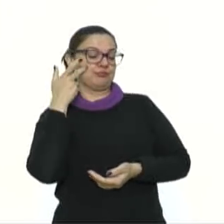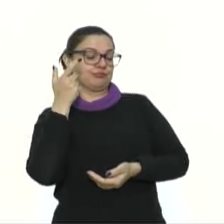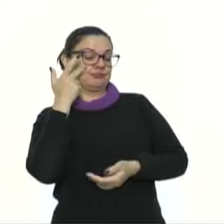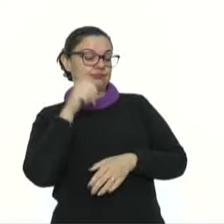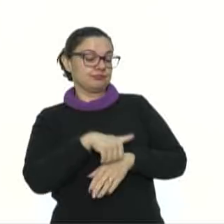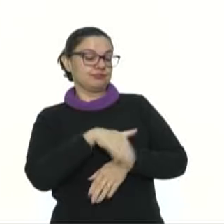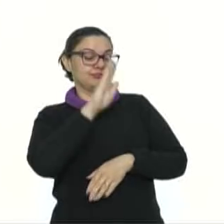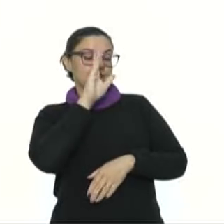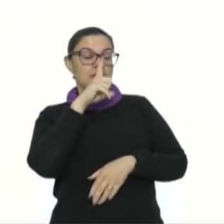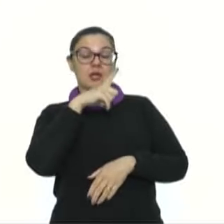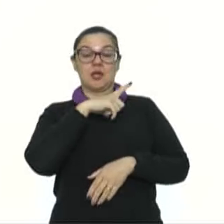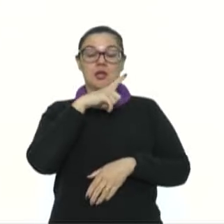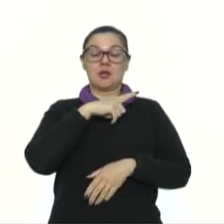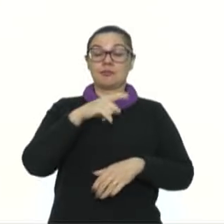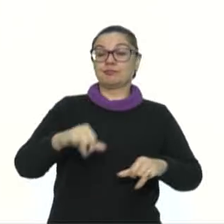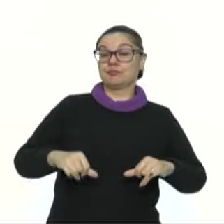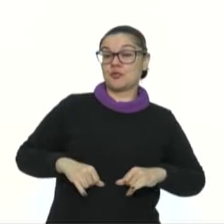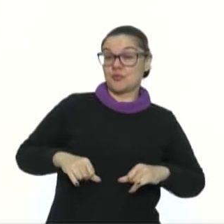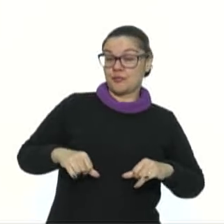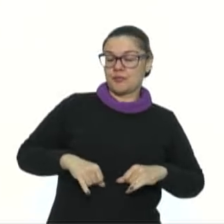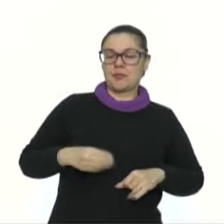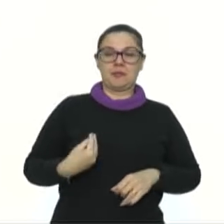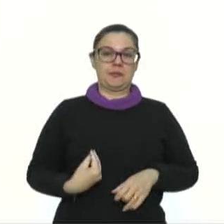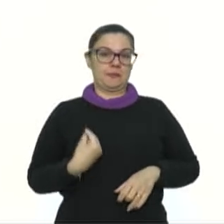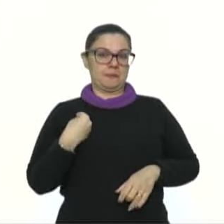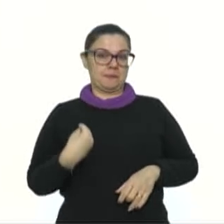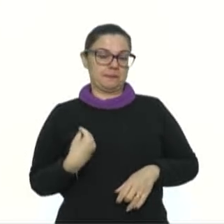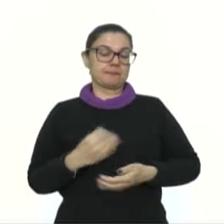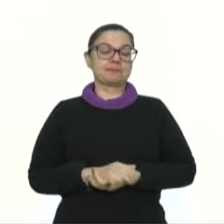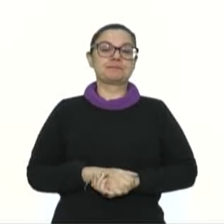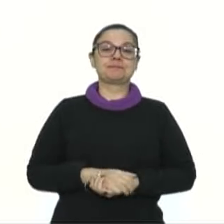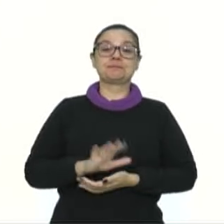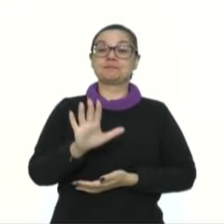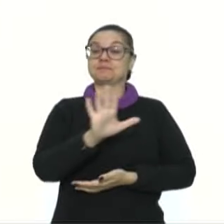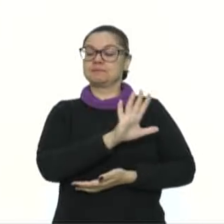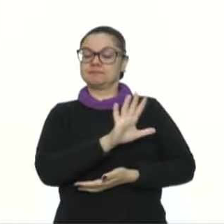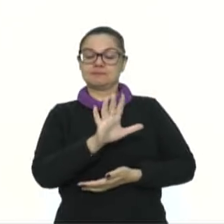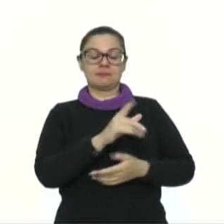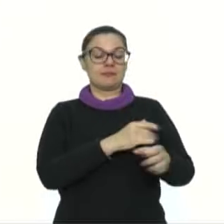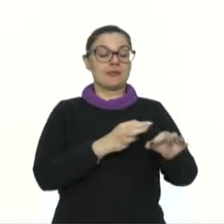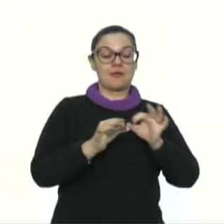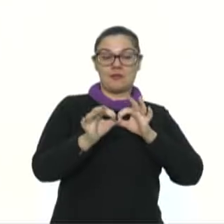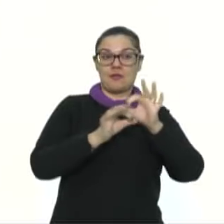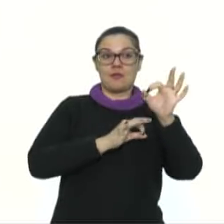é alguém que passou por dores durante a sua vida e que não foram